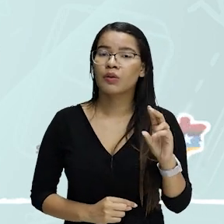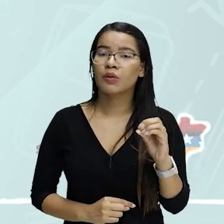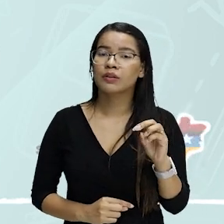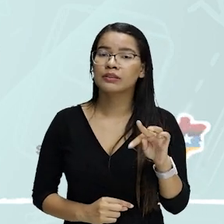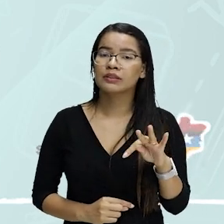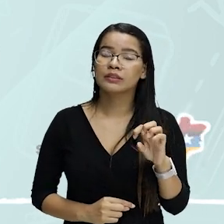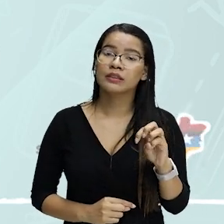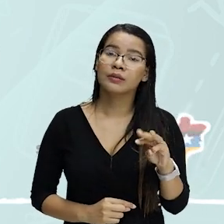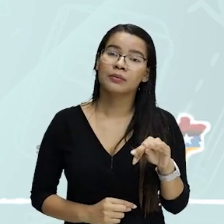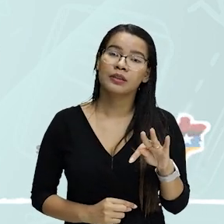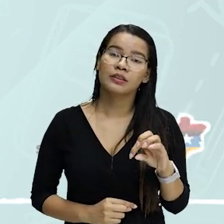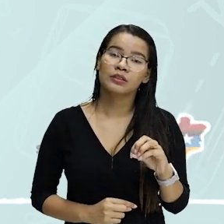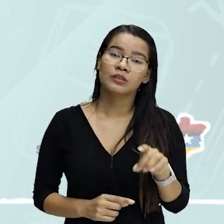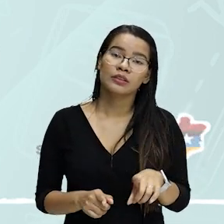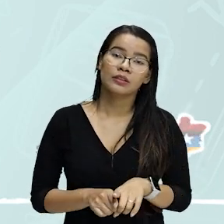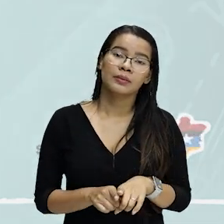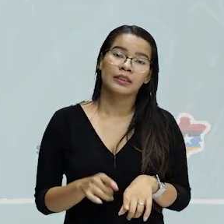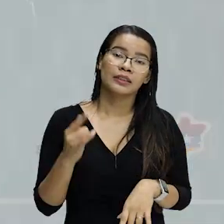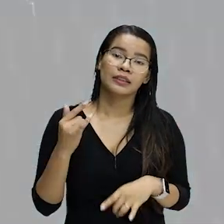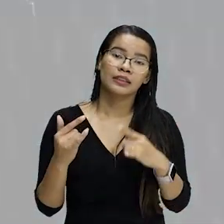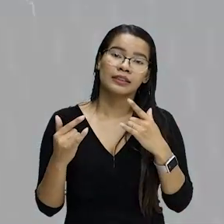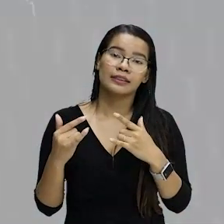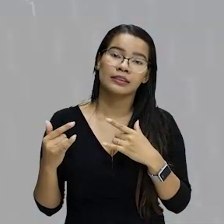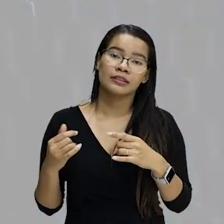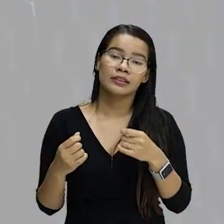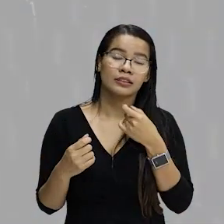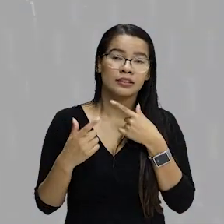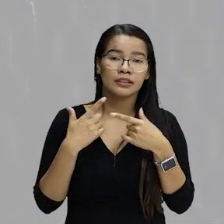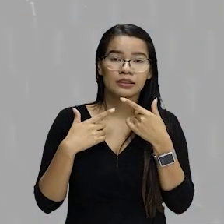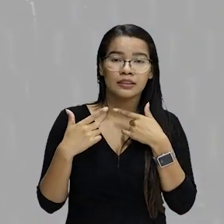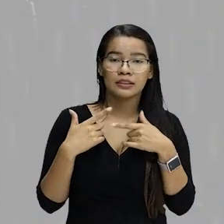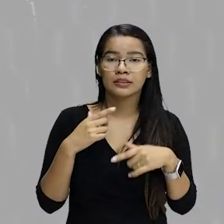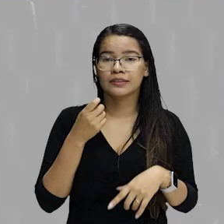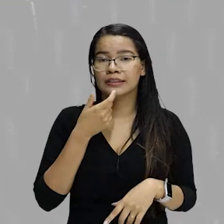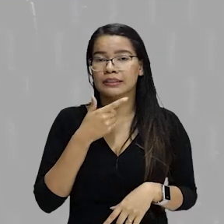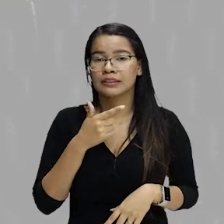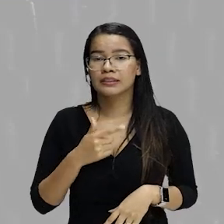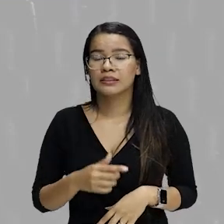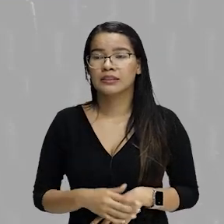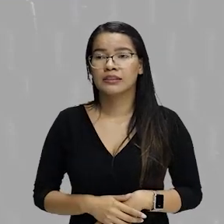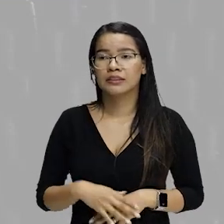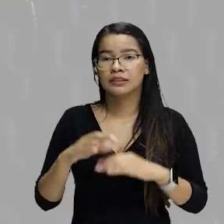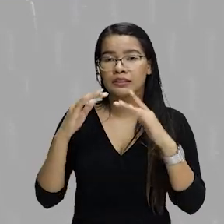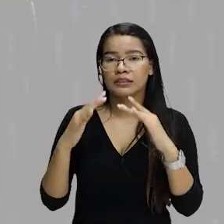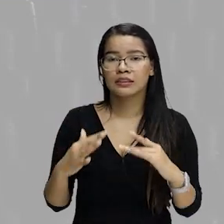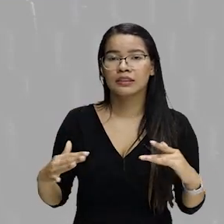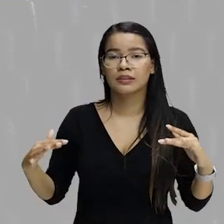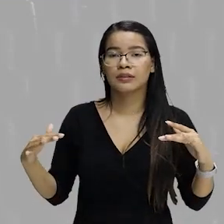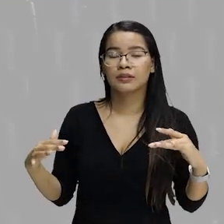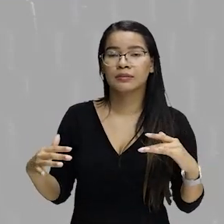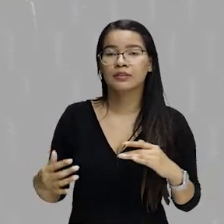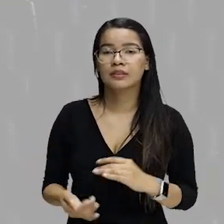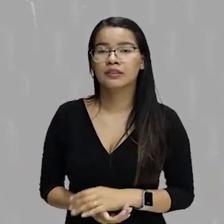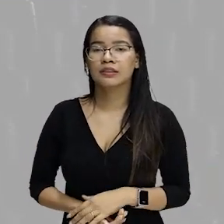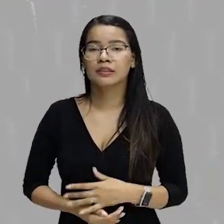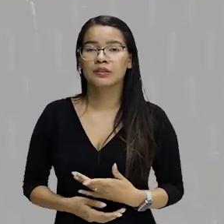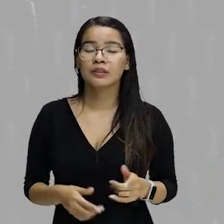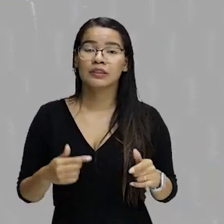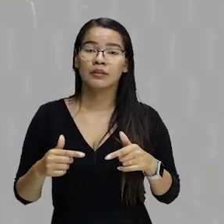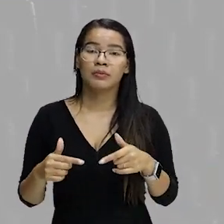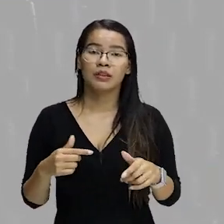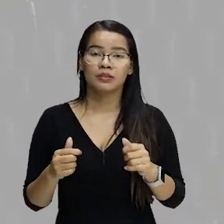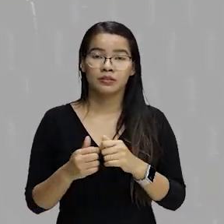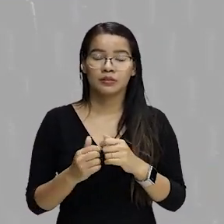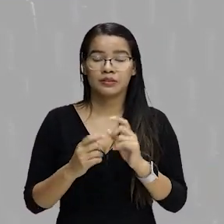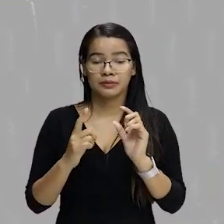contentamento, encanto, encantamento, riso, rir, rir meu riso. Então, ele trabalha muito bem com